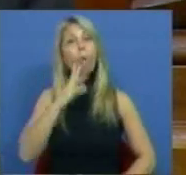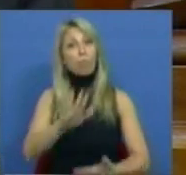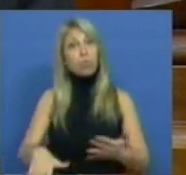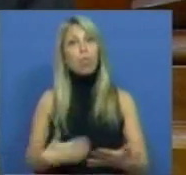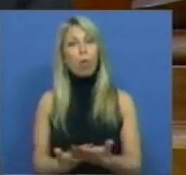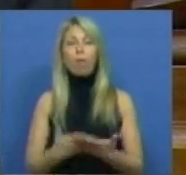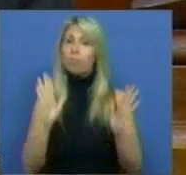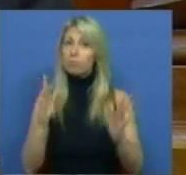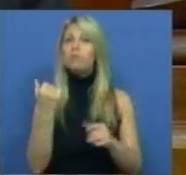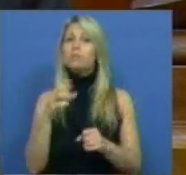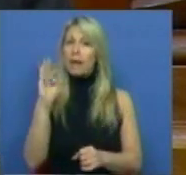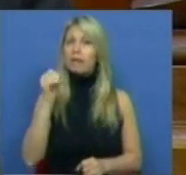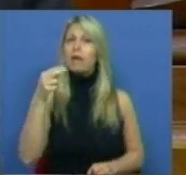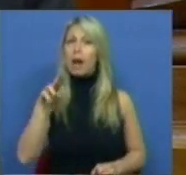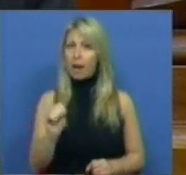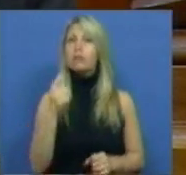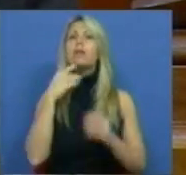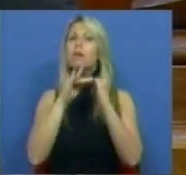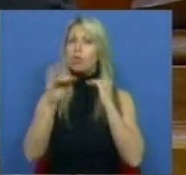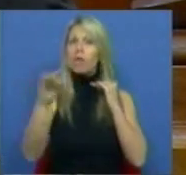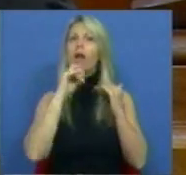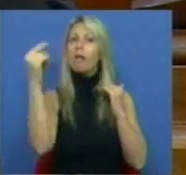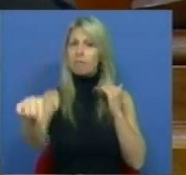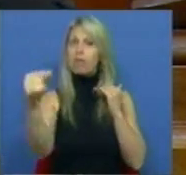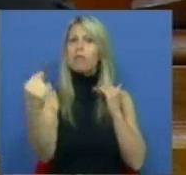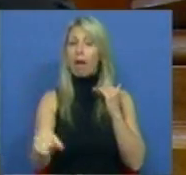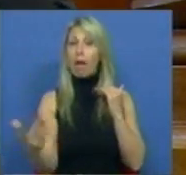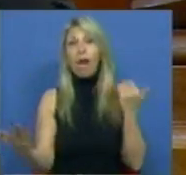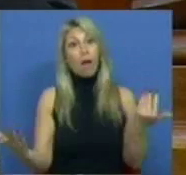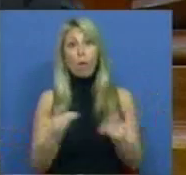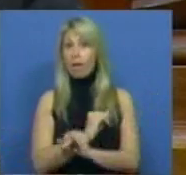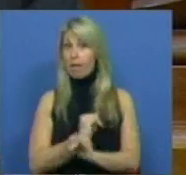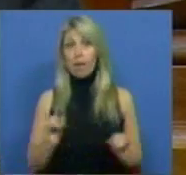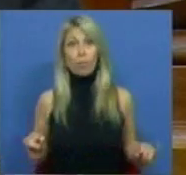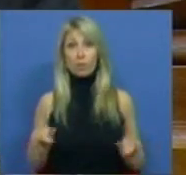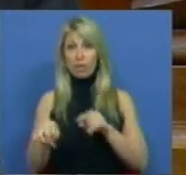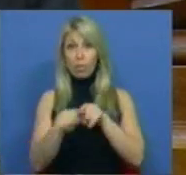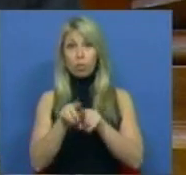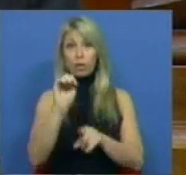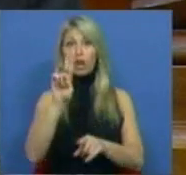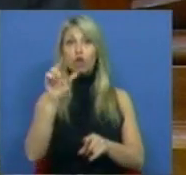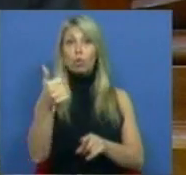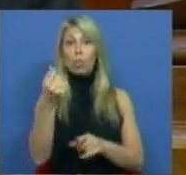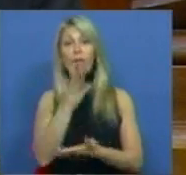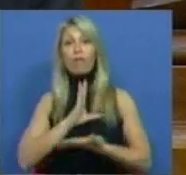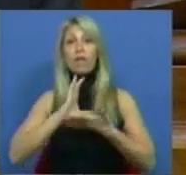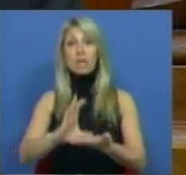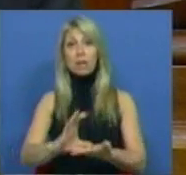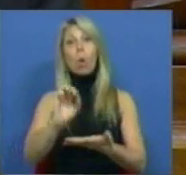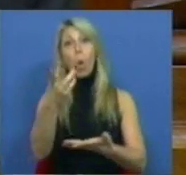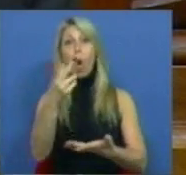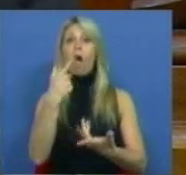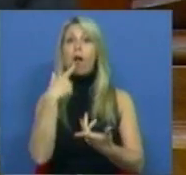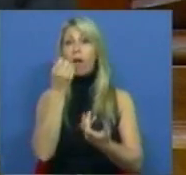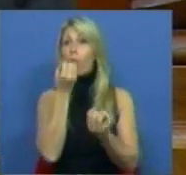é sustentável. O que não é sustentável é manter esta política de subfinanciamento e de desperdício. O que não é